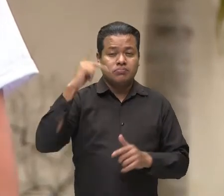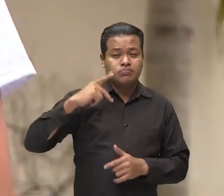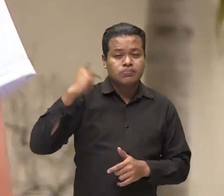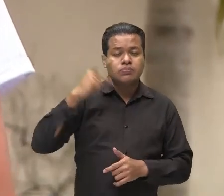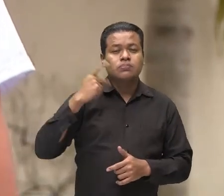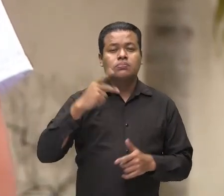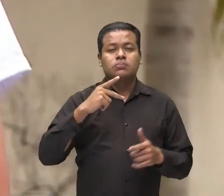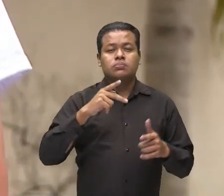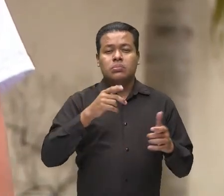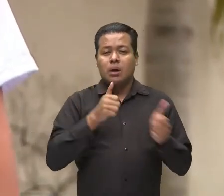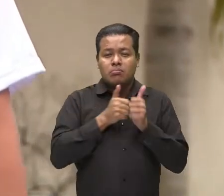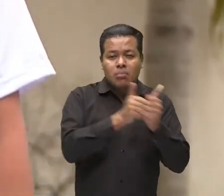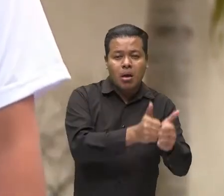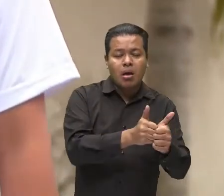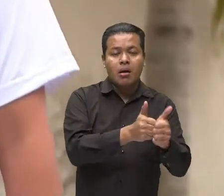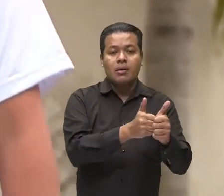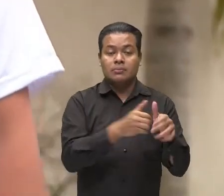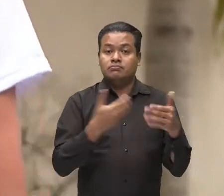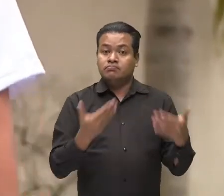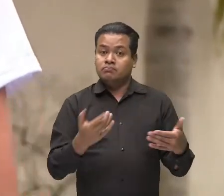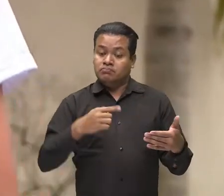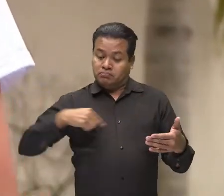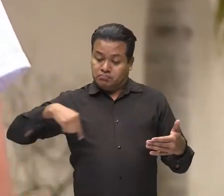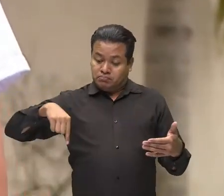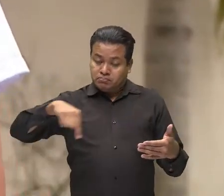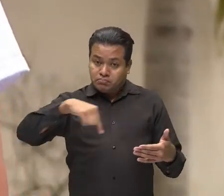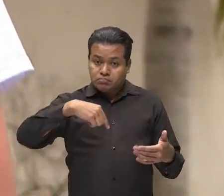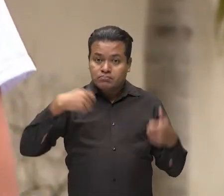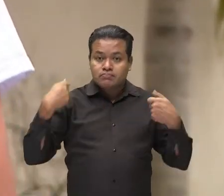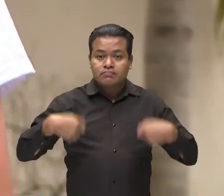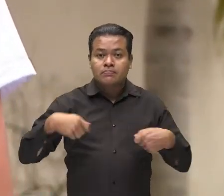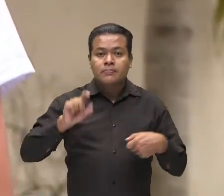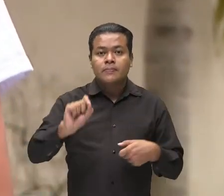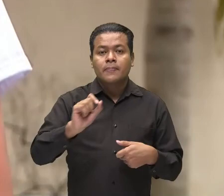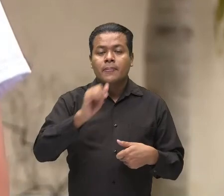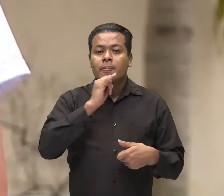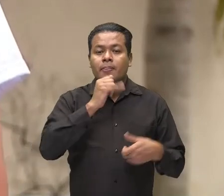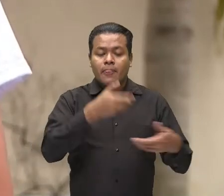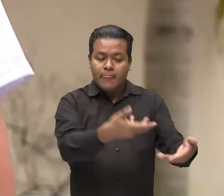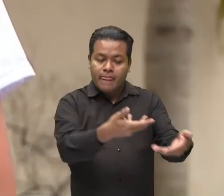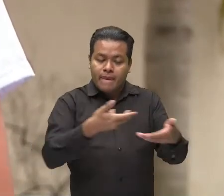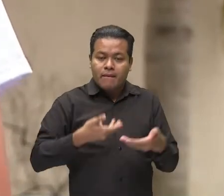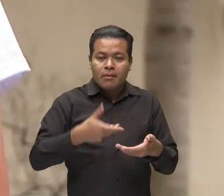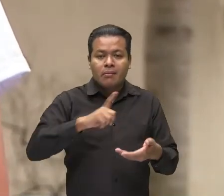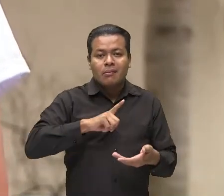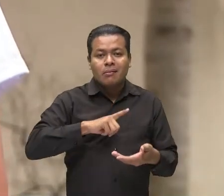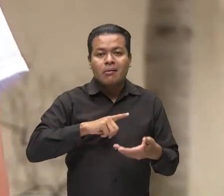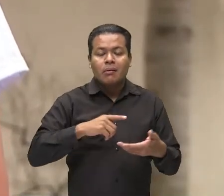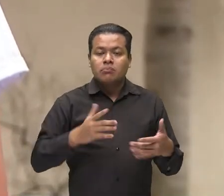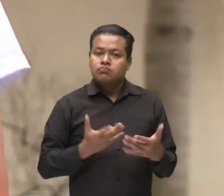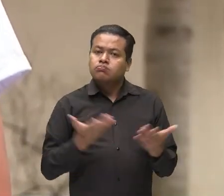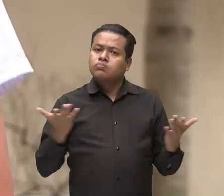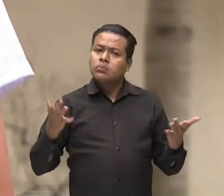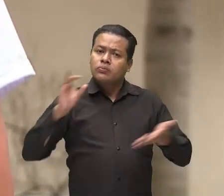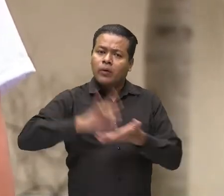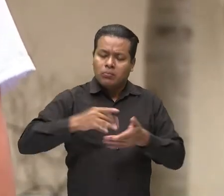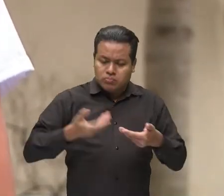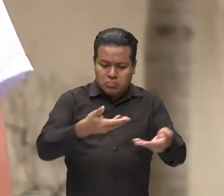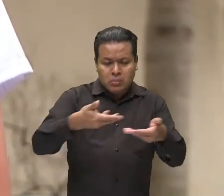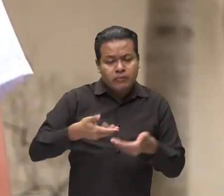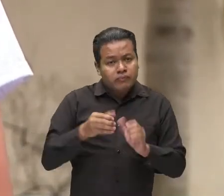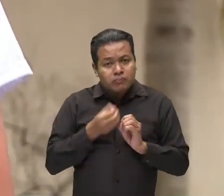políticas, perseguições, então o país que está recebendo os imigrantes, eles devem abrir os braços e